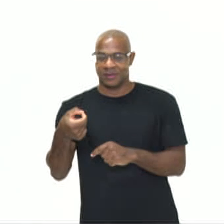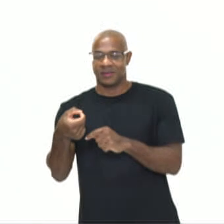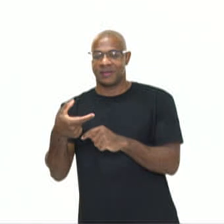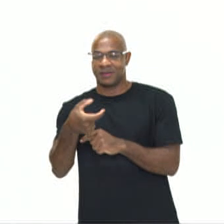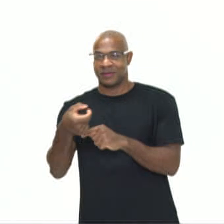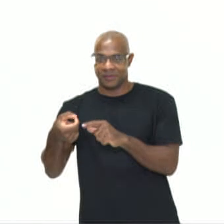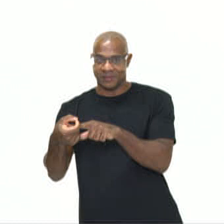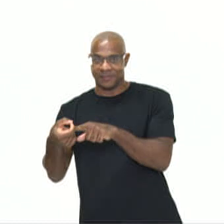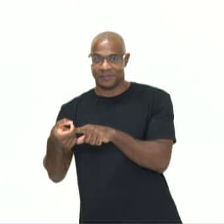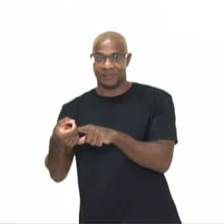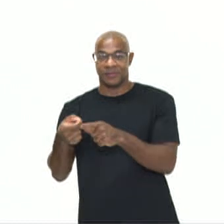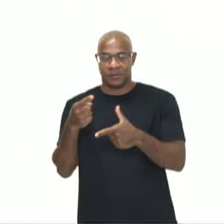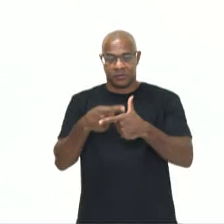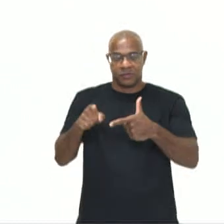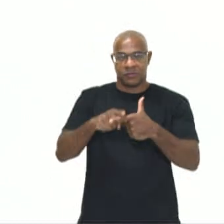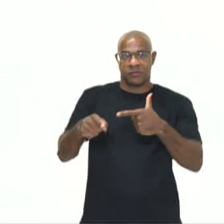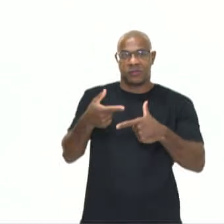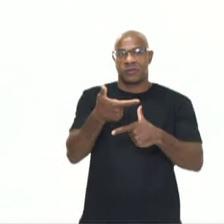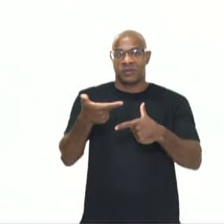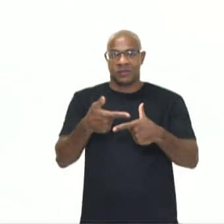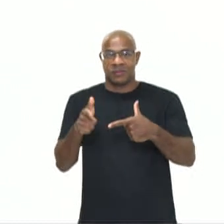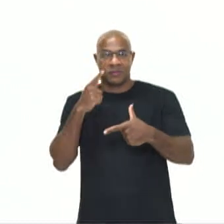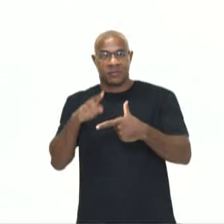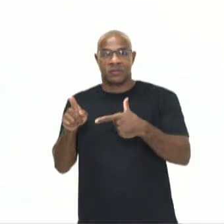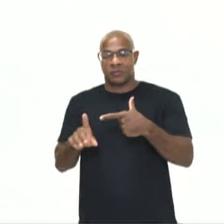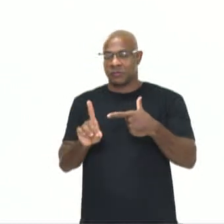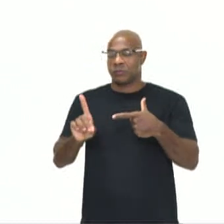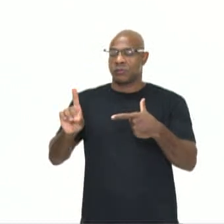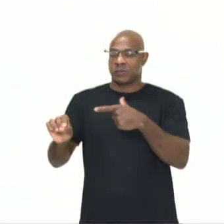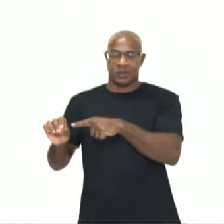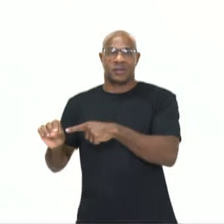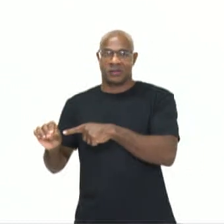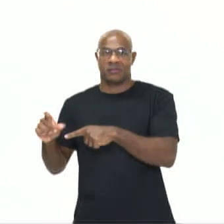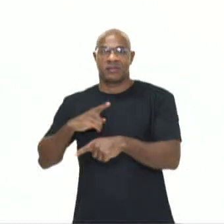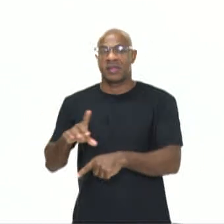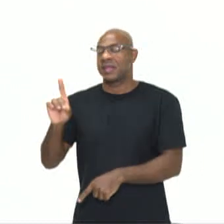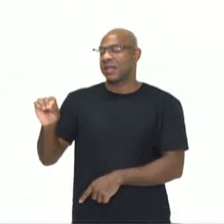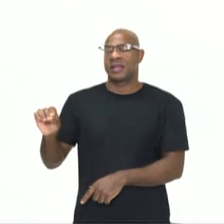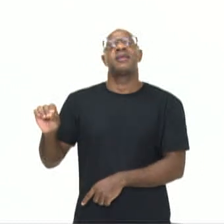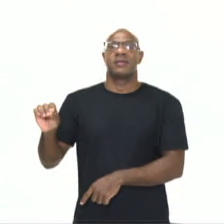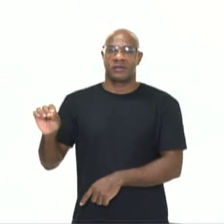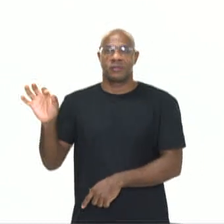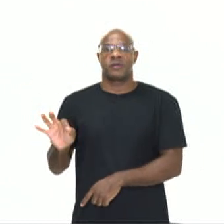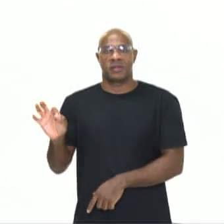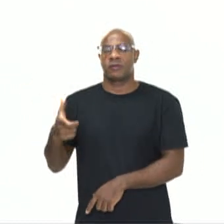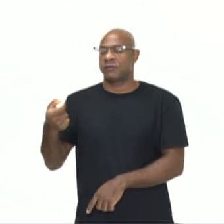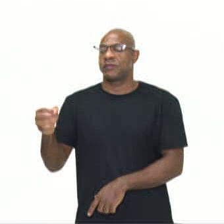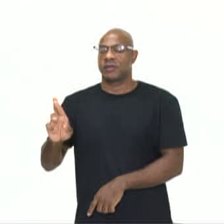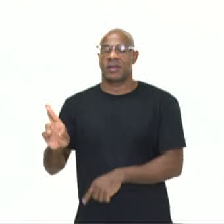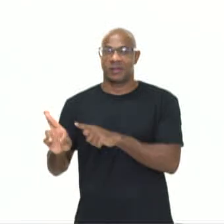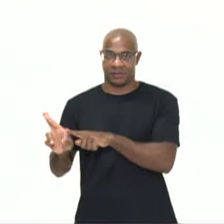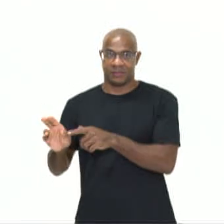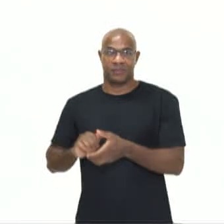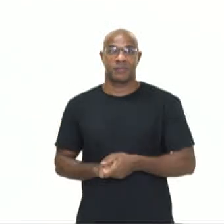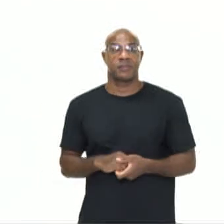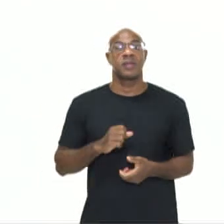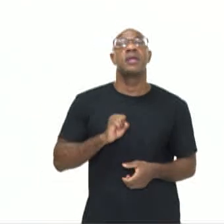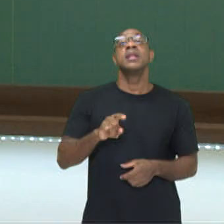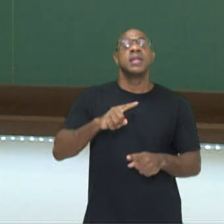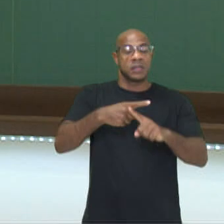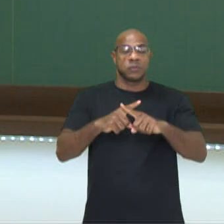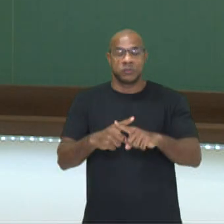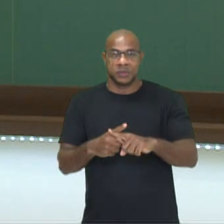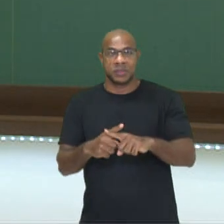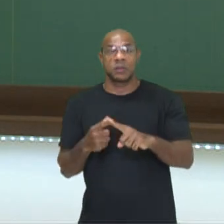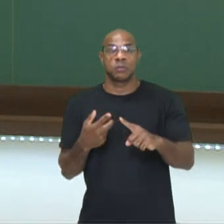eu dividir o 100% e o R$200 por 10, eu vou ter 10%, que equivale a R$20. E se eu multiplicar tudo